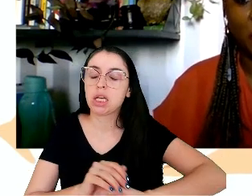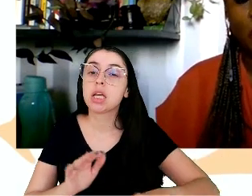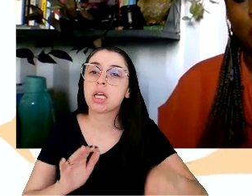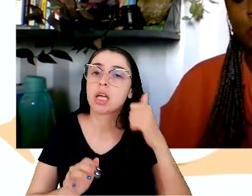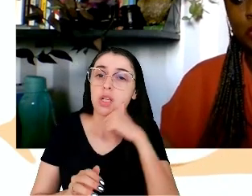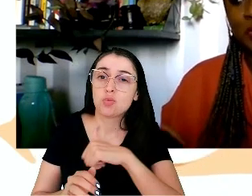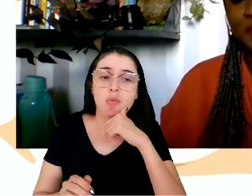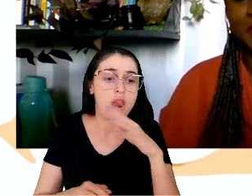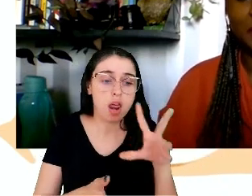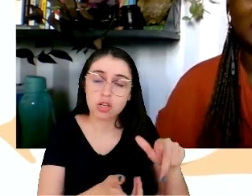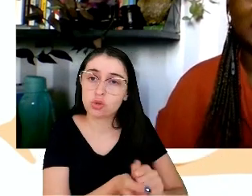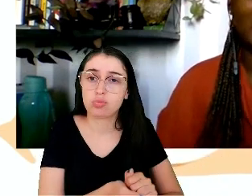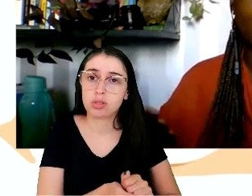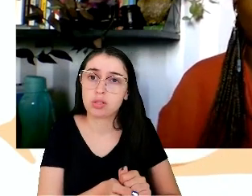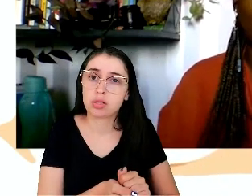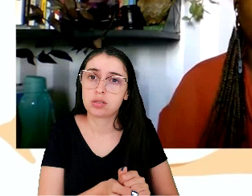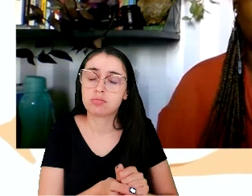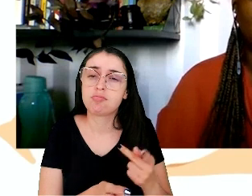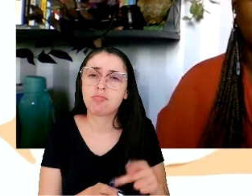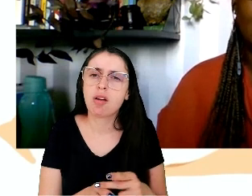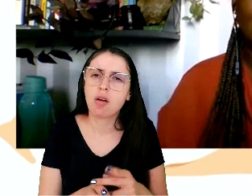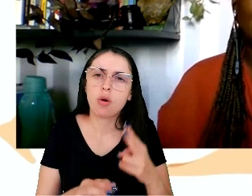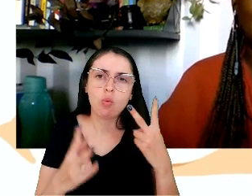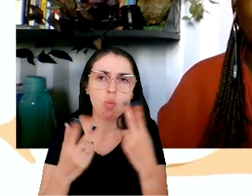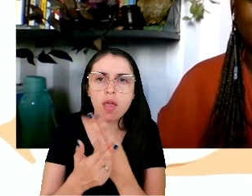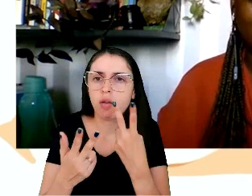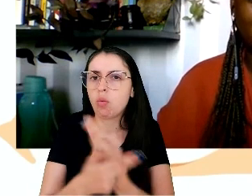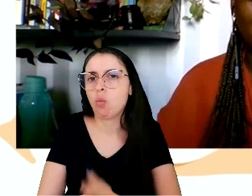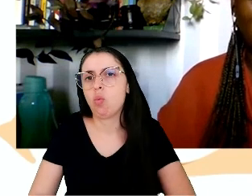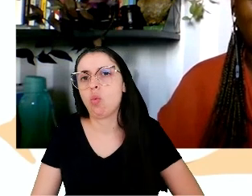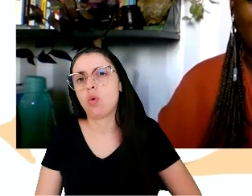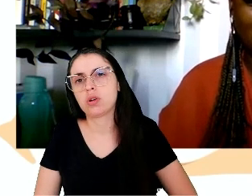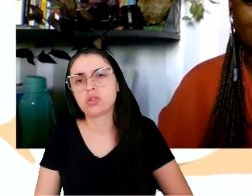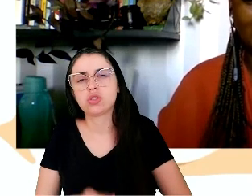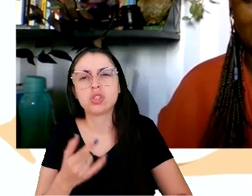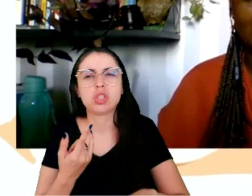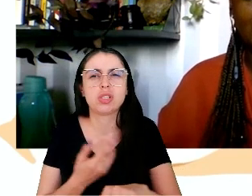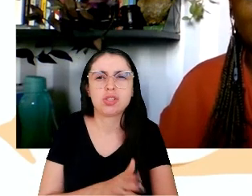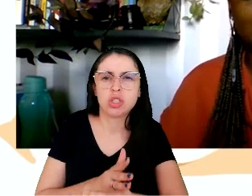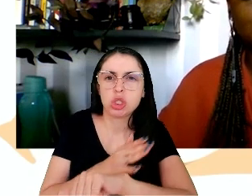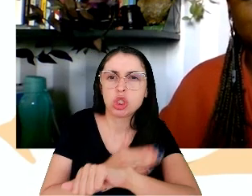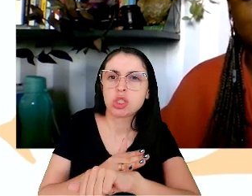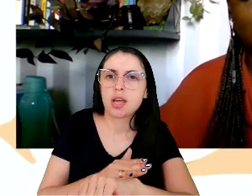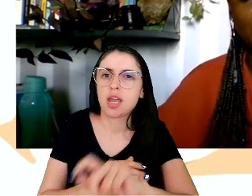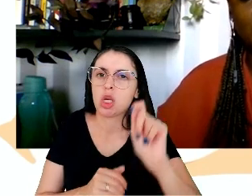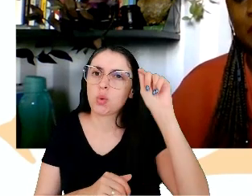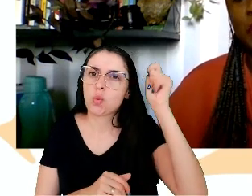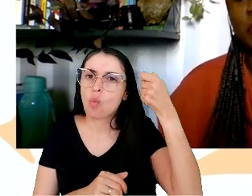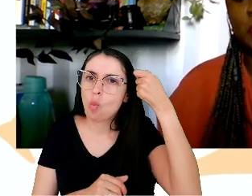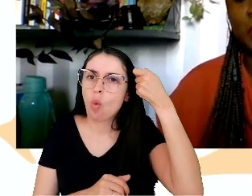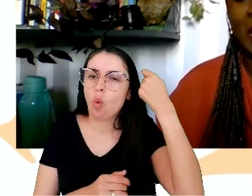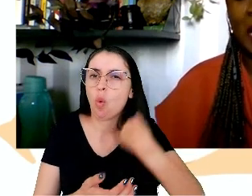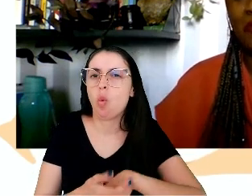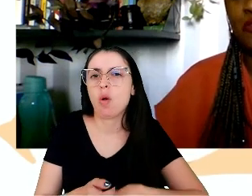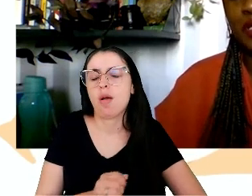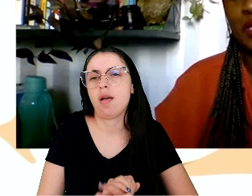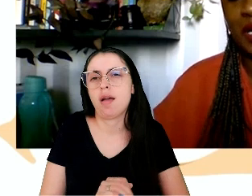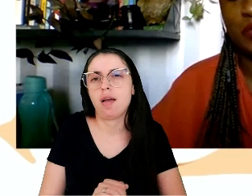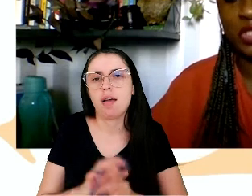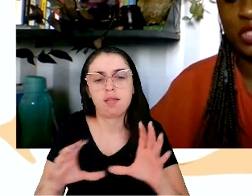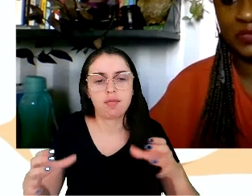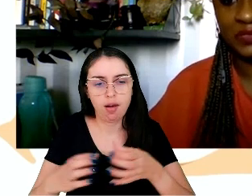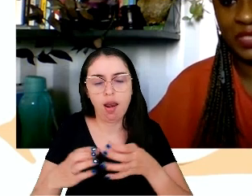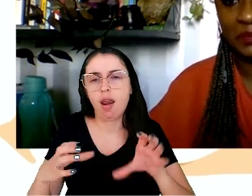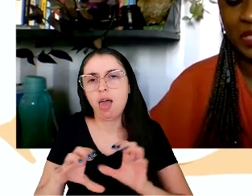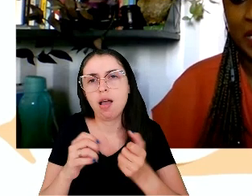em geral. Quando nós fazemos esse recorte, gênero, raça, classe social, nós acabamos por